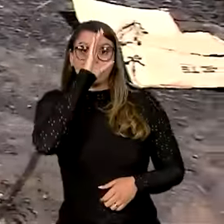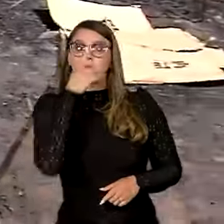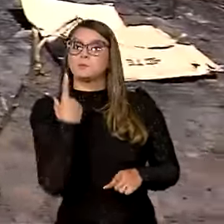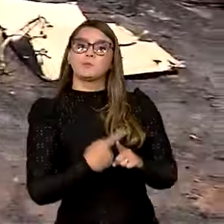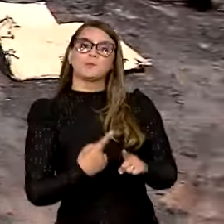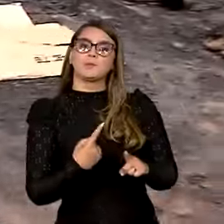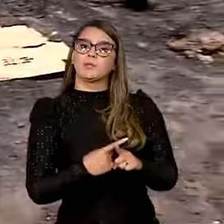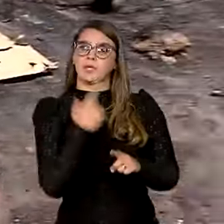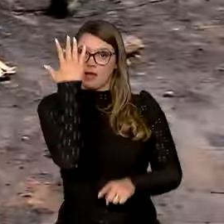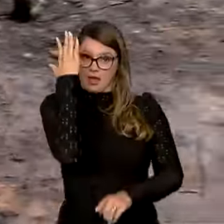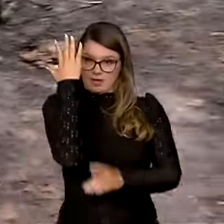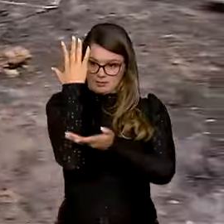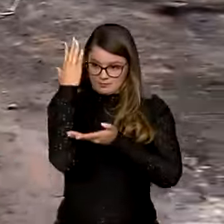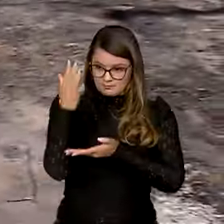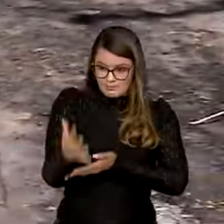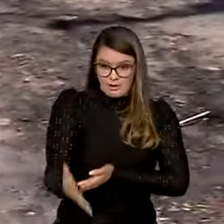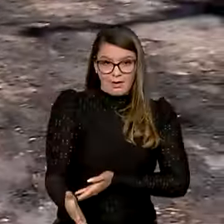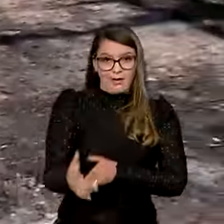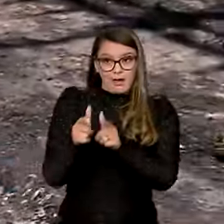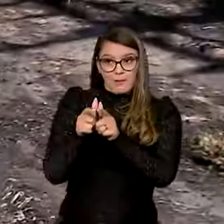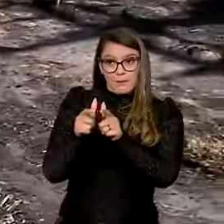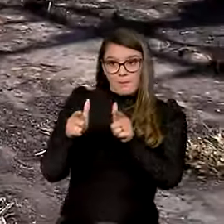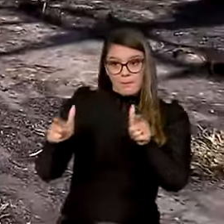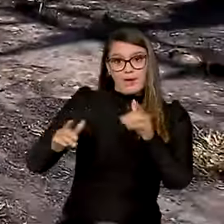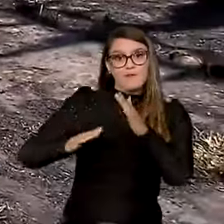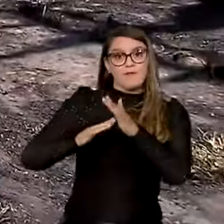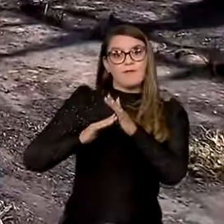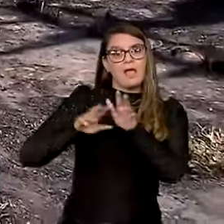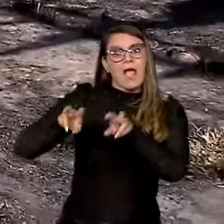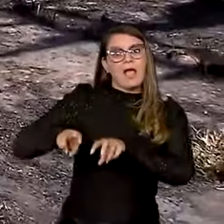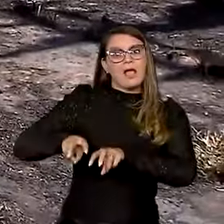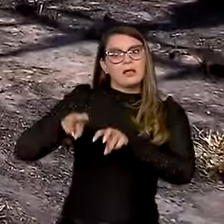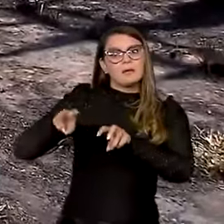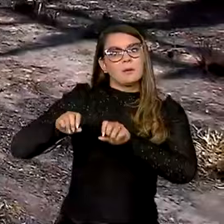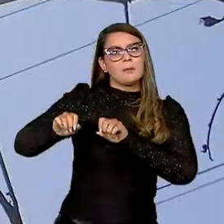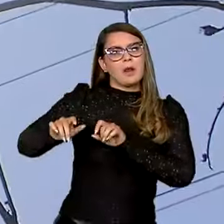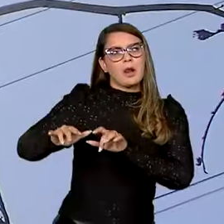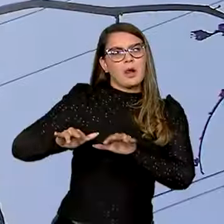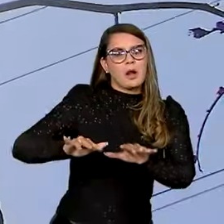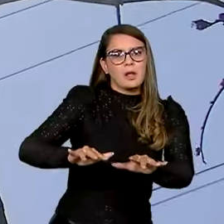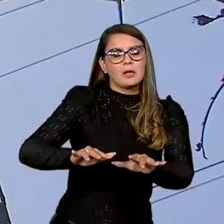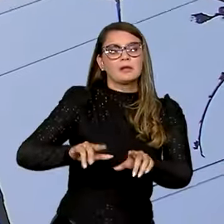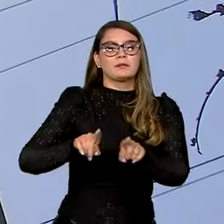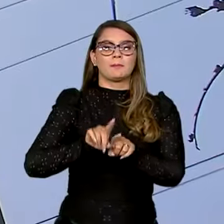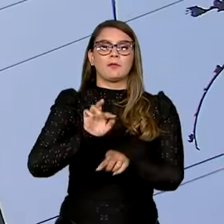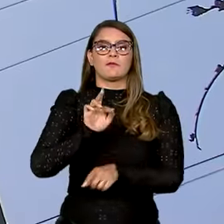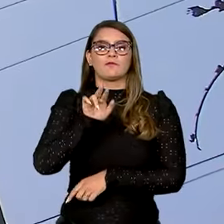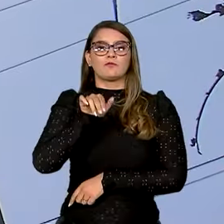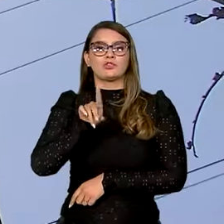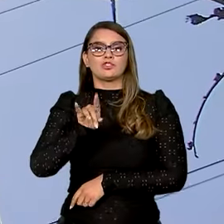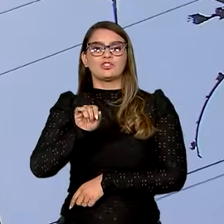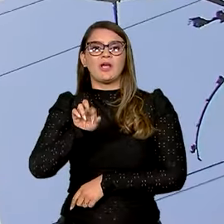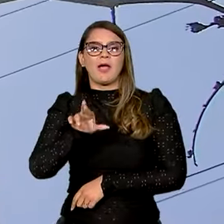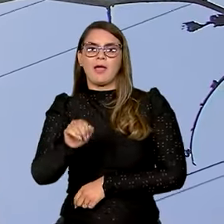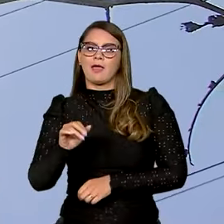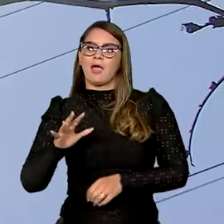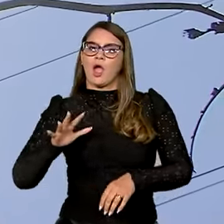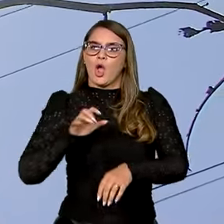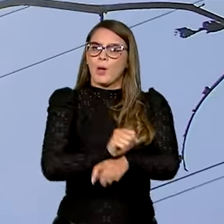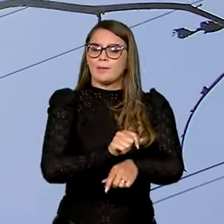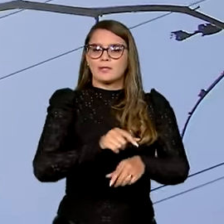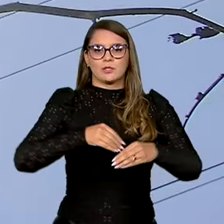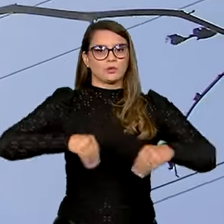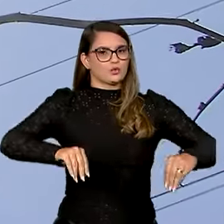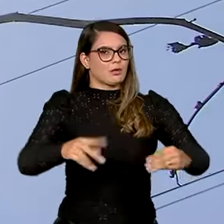do desmatamento está a expansão das fronteiras agrícolas, a especulação fundiária com o ocupamento desordenado do